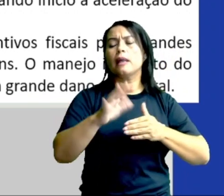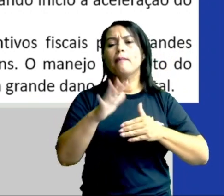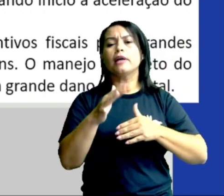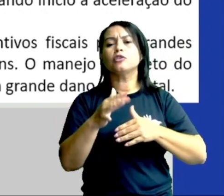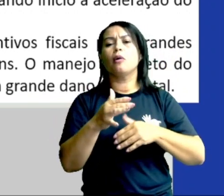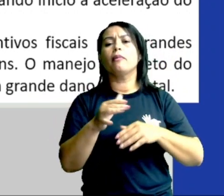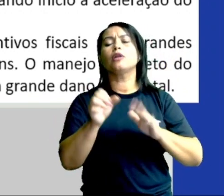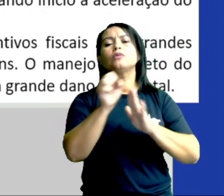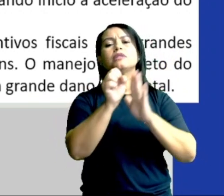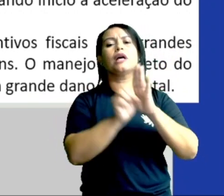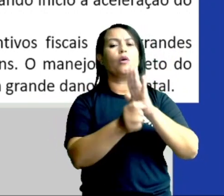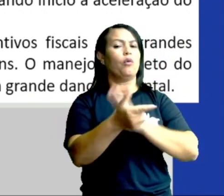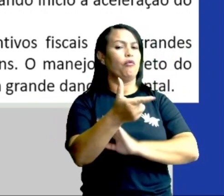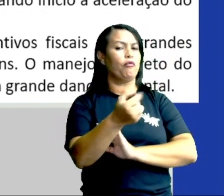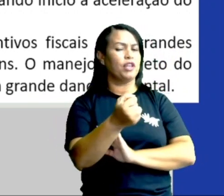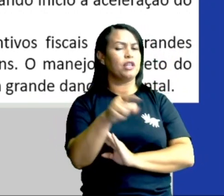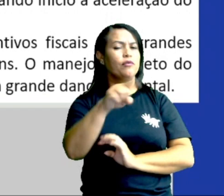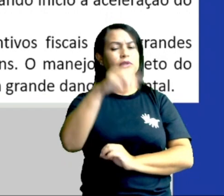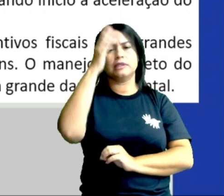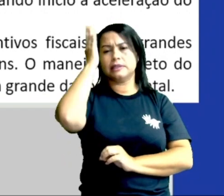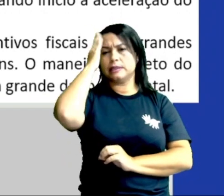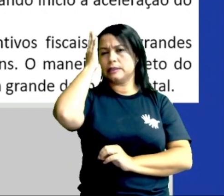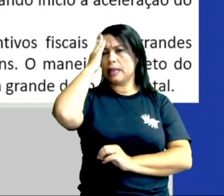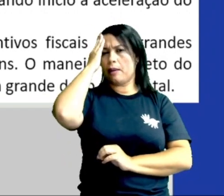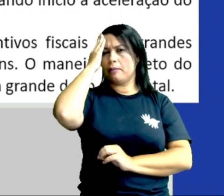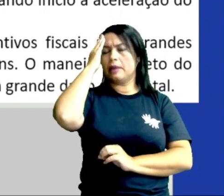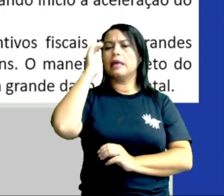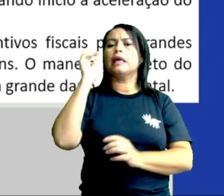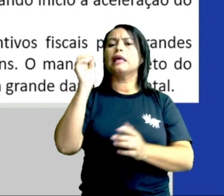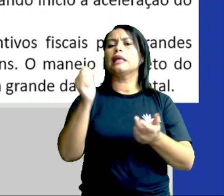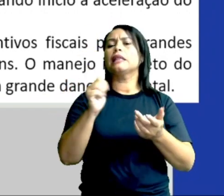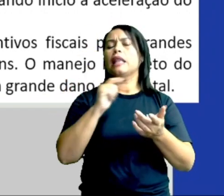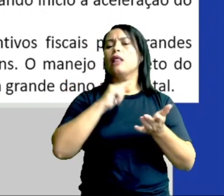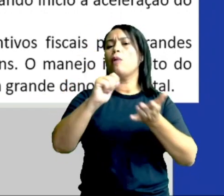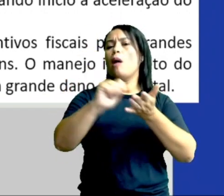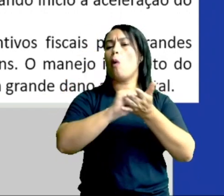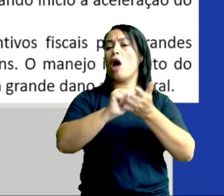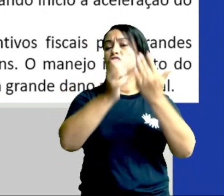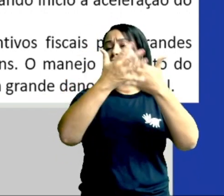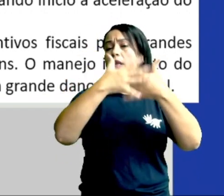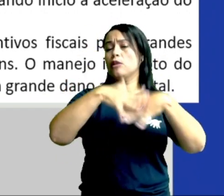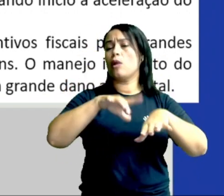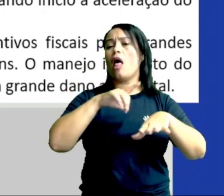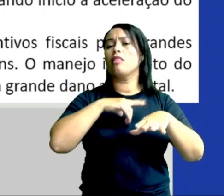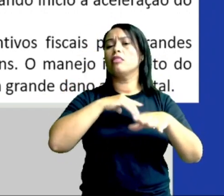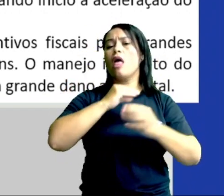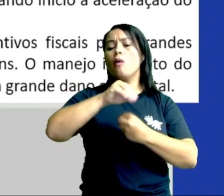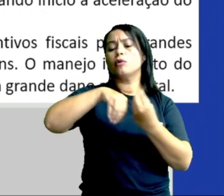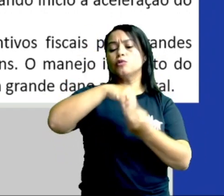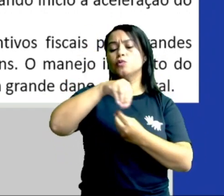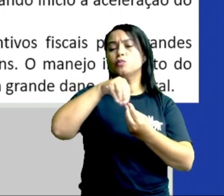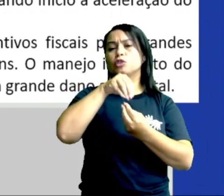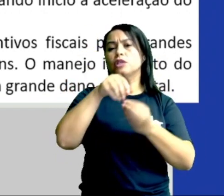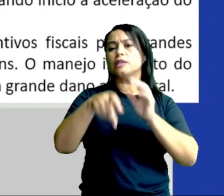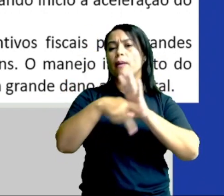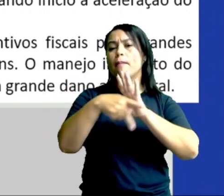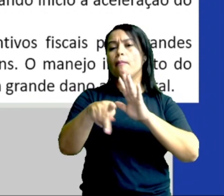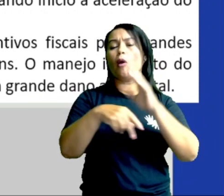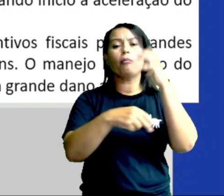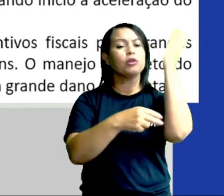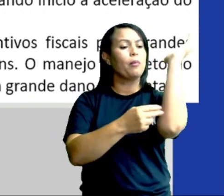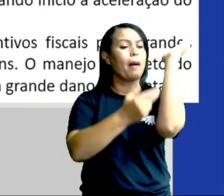metade do e vocês sabem que a borracha natural ela é produzida a partir de uma substância retirada de uma planta